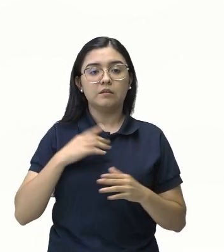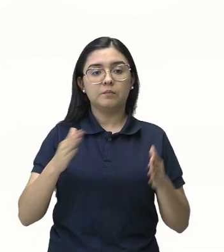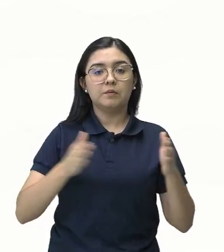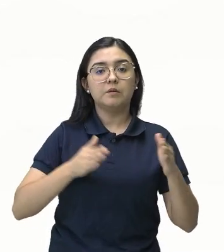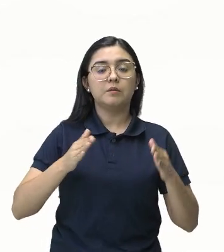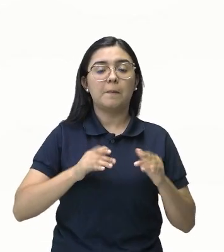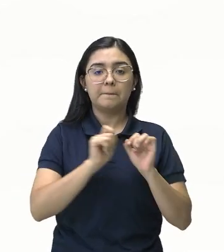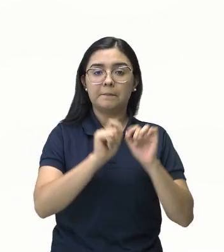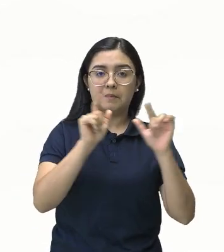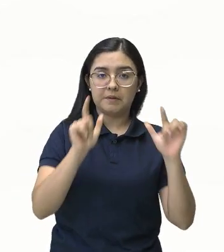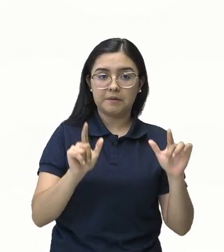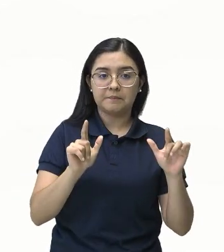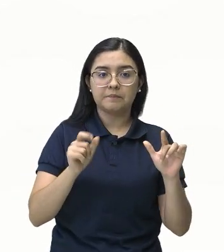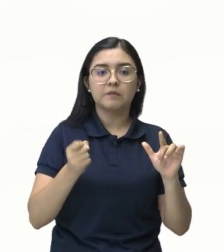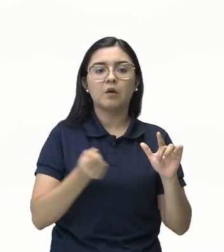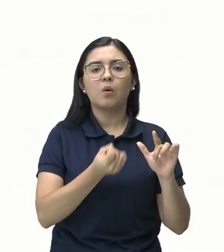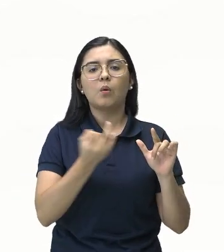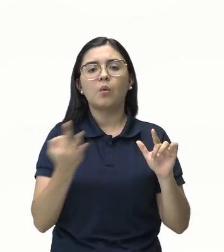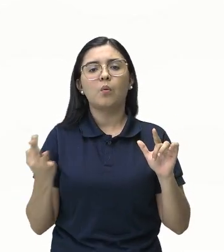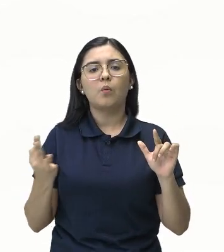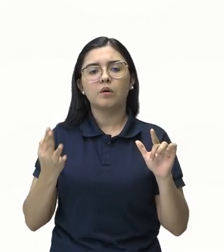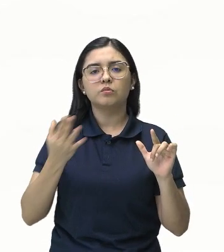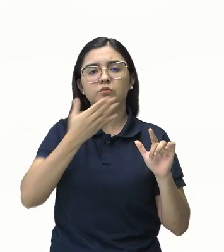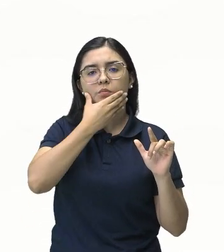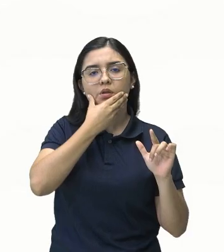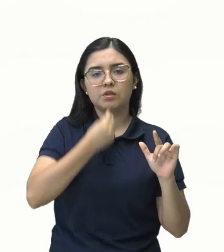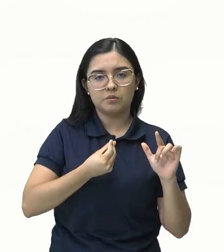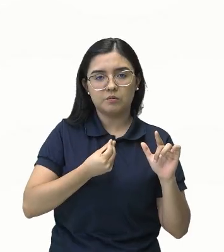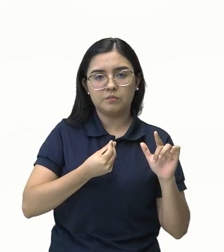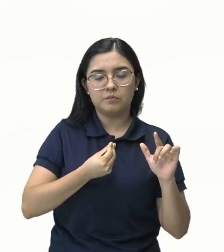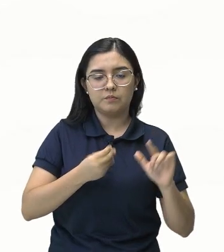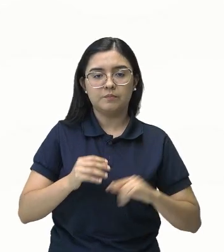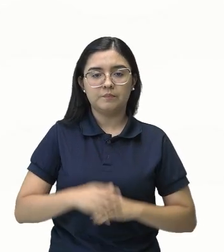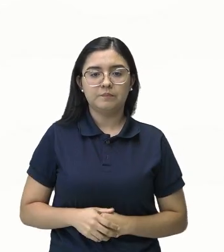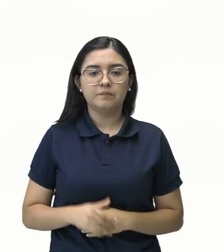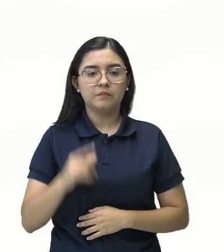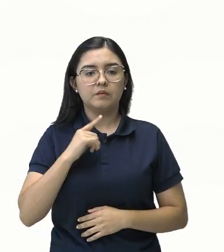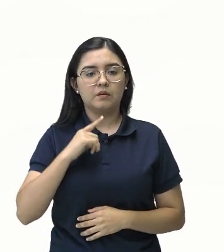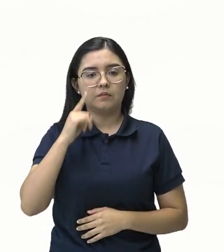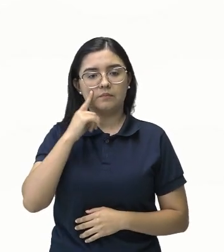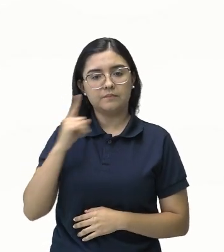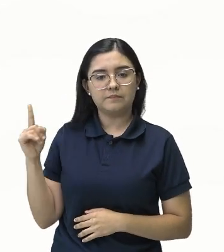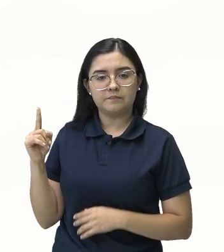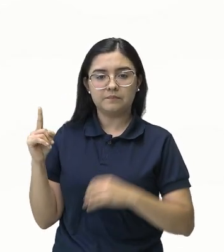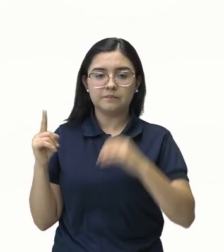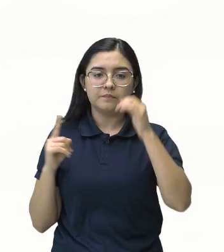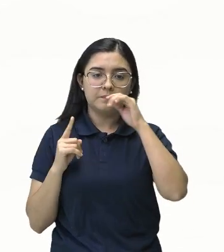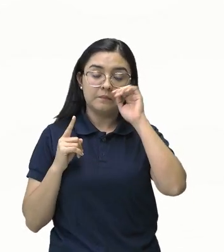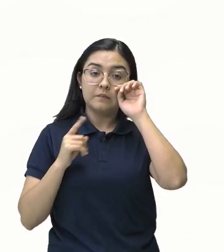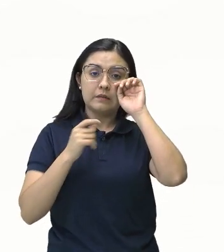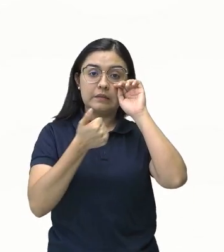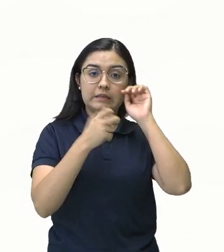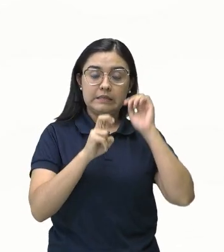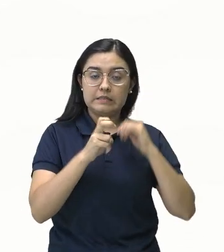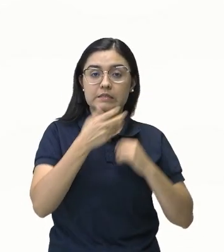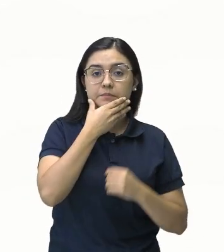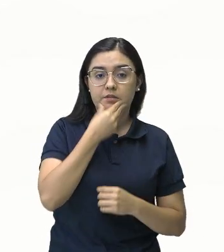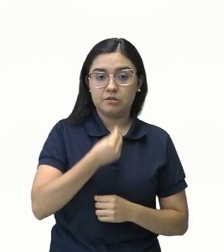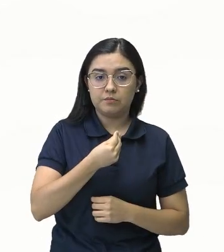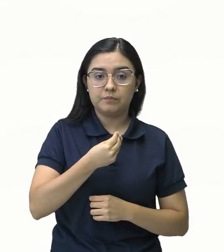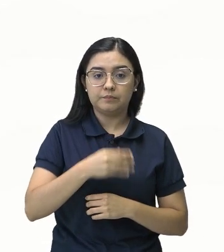manhã, quantos meninos nós temos? 15